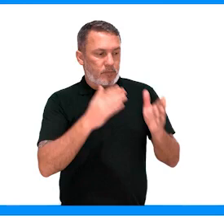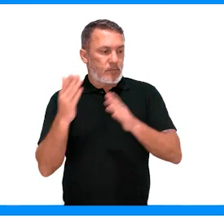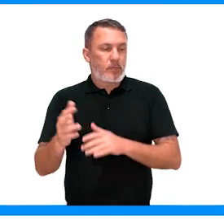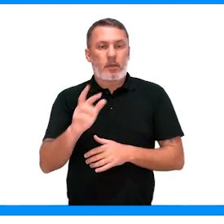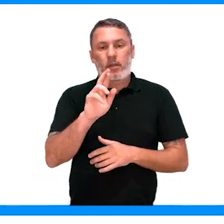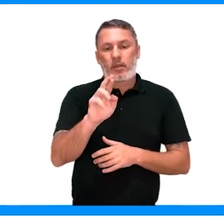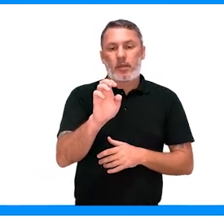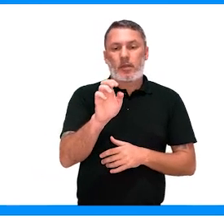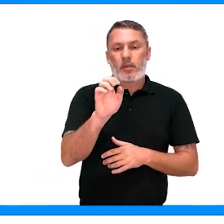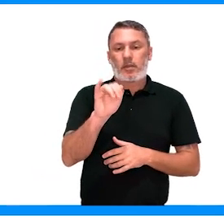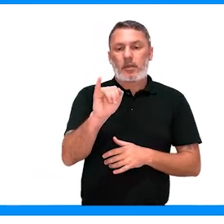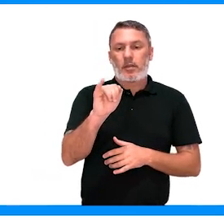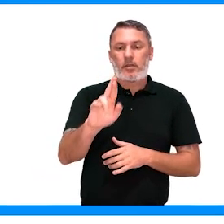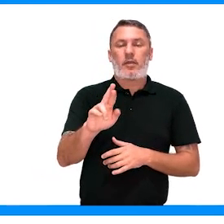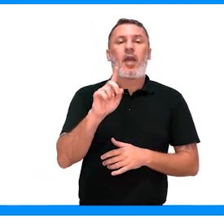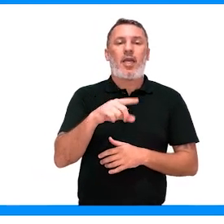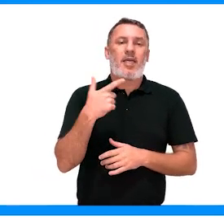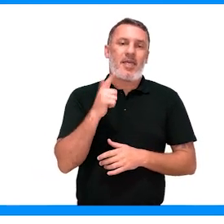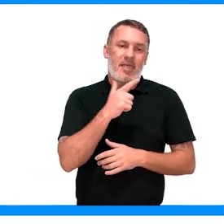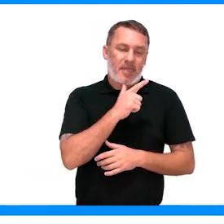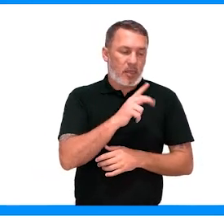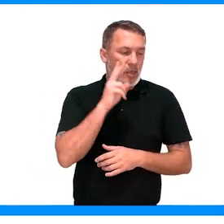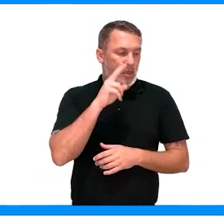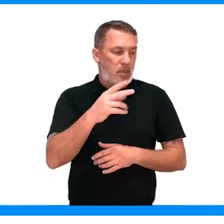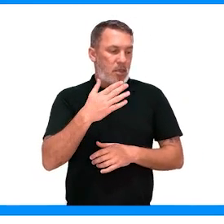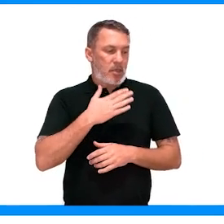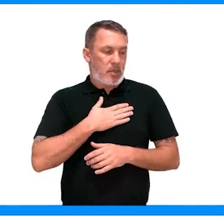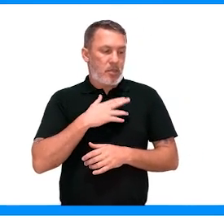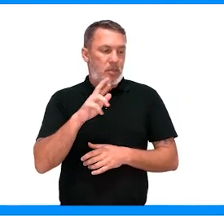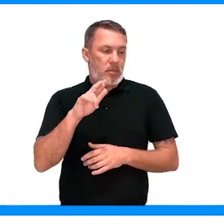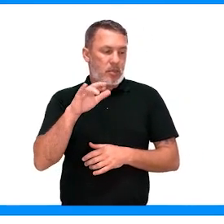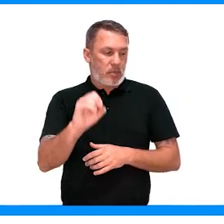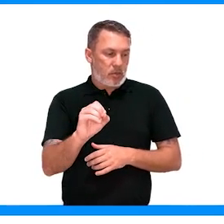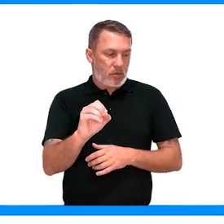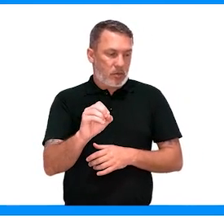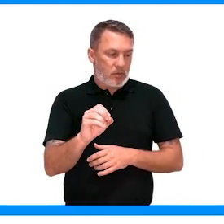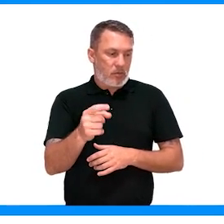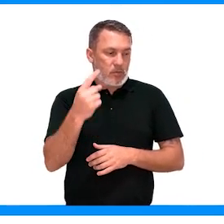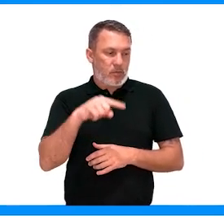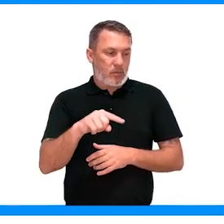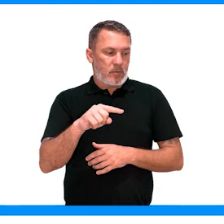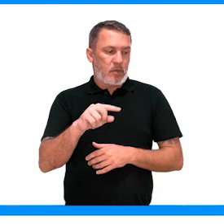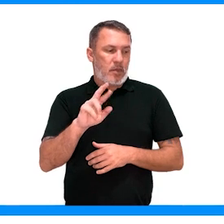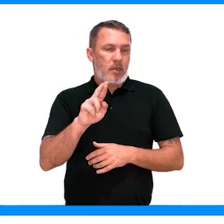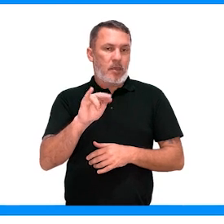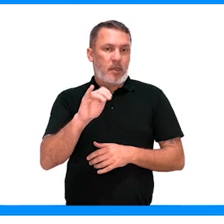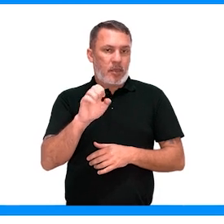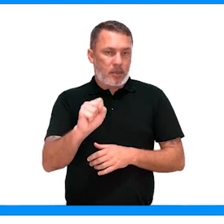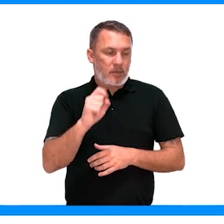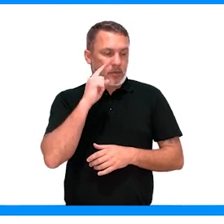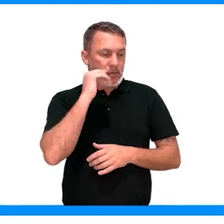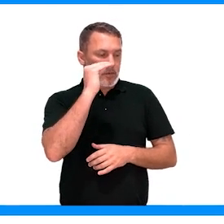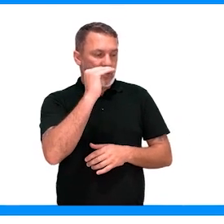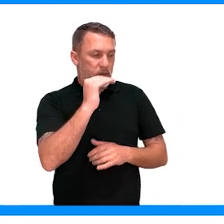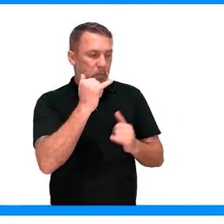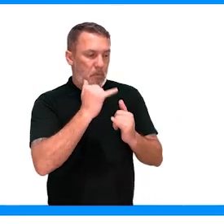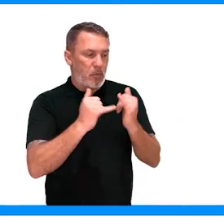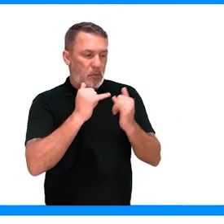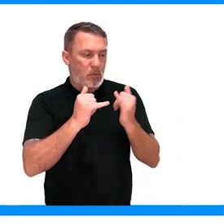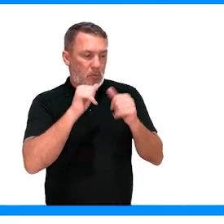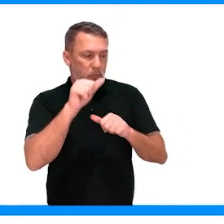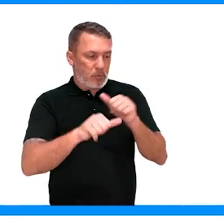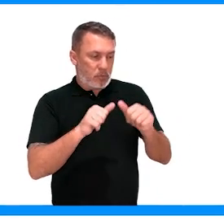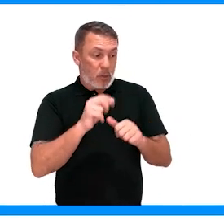repiten. Reír, que é rir. Yo río, tú ríes, él ríe. Reímos, reís